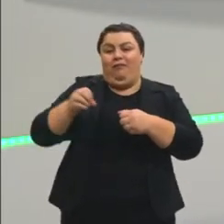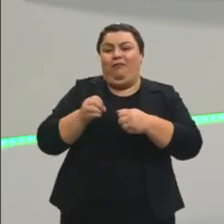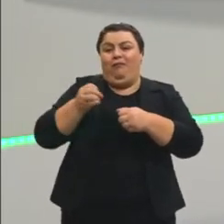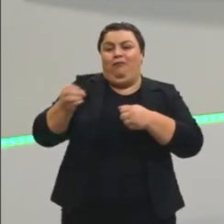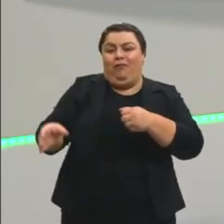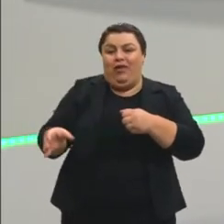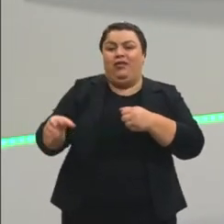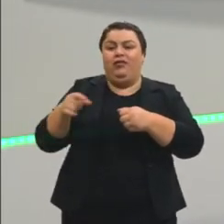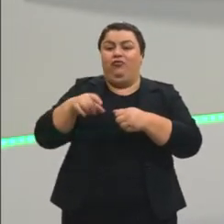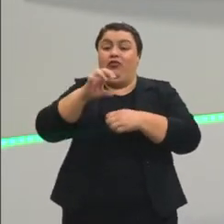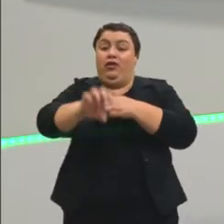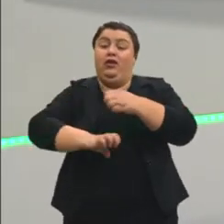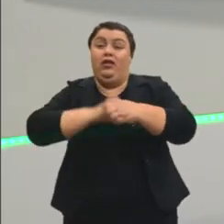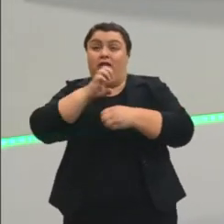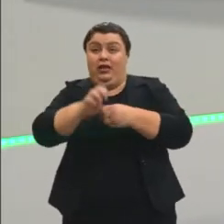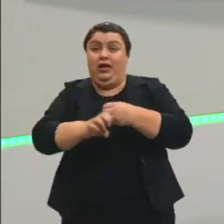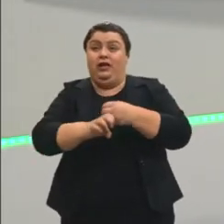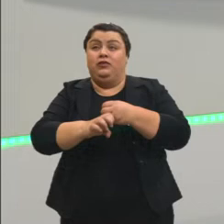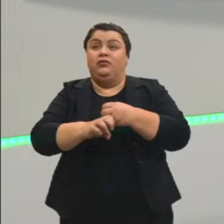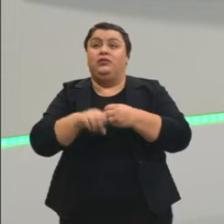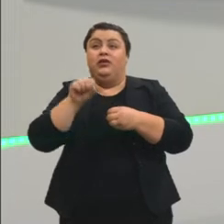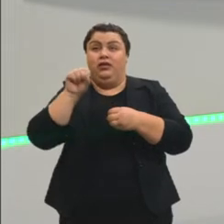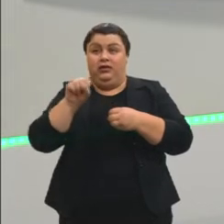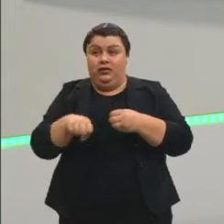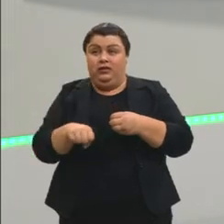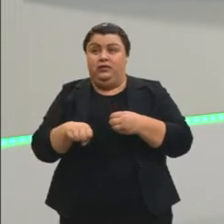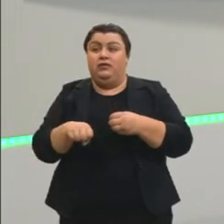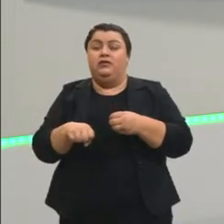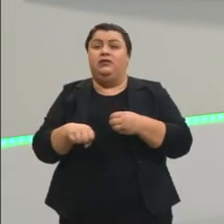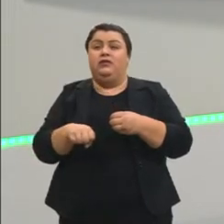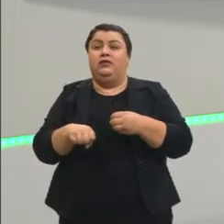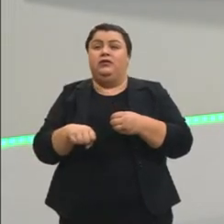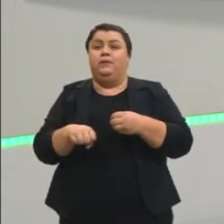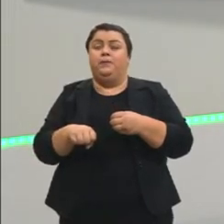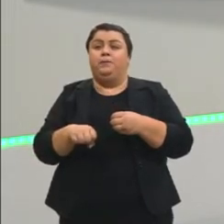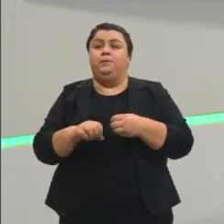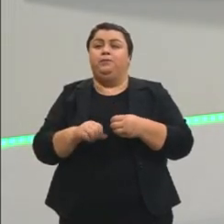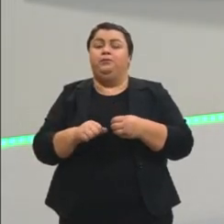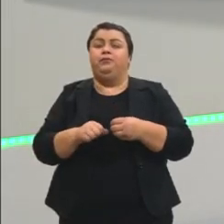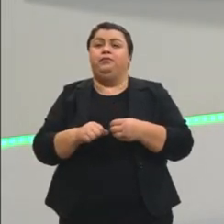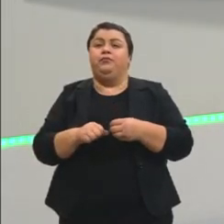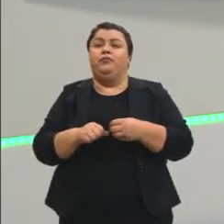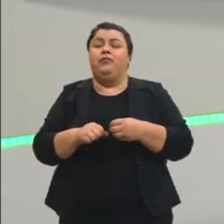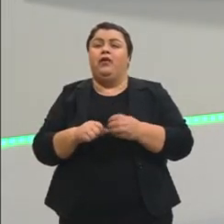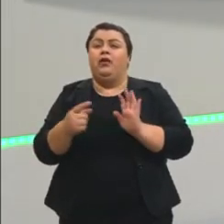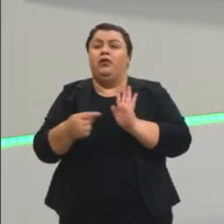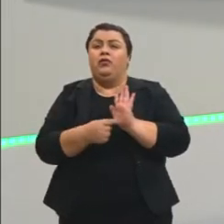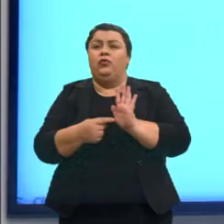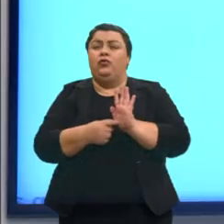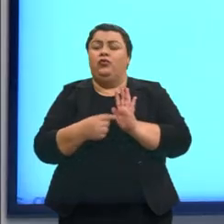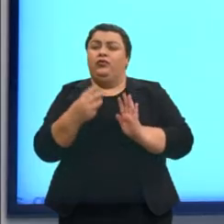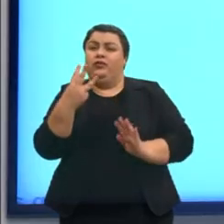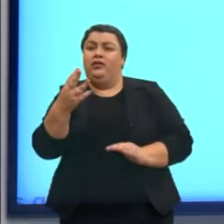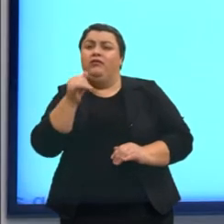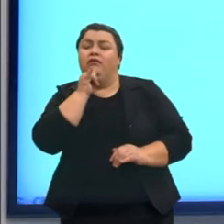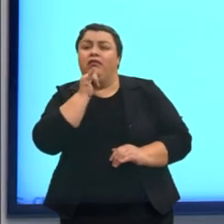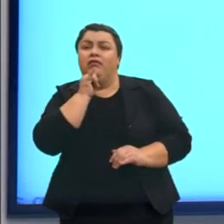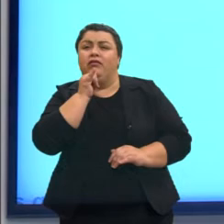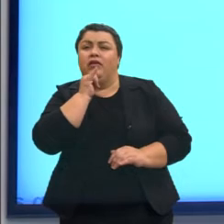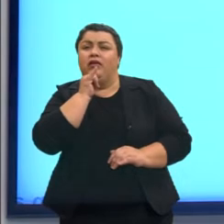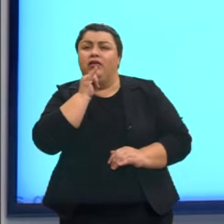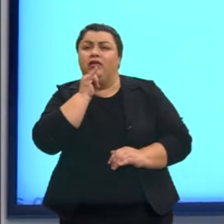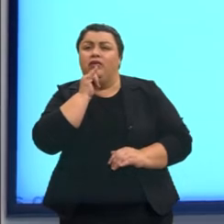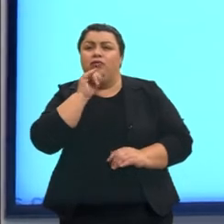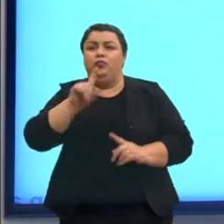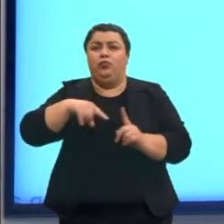isoeletronicos Ou seja que estejam o que tem o mesmo número de elétrons sim tá aqui trouxe três exemplos tá um